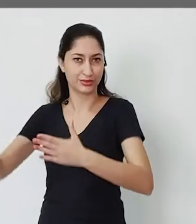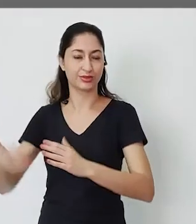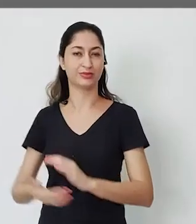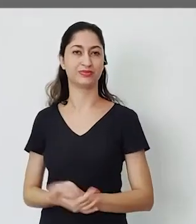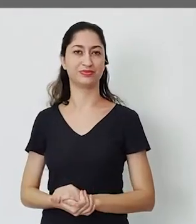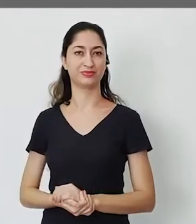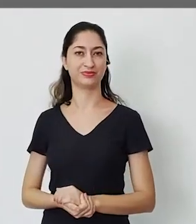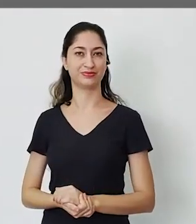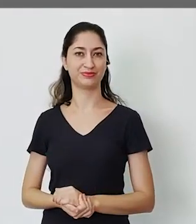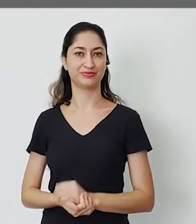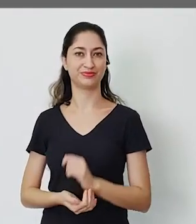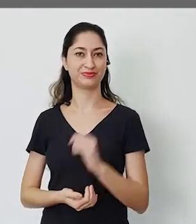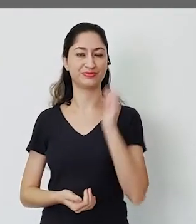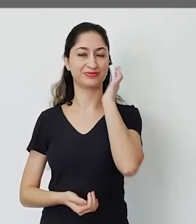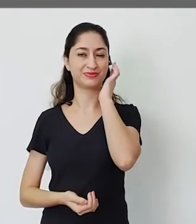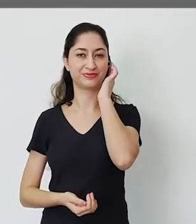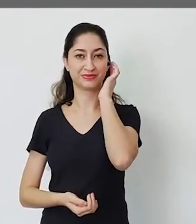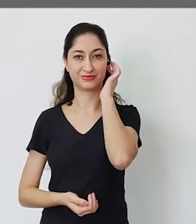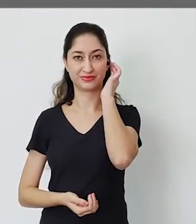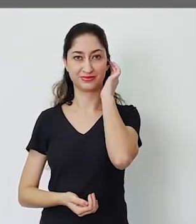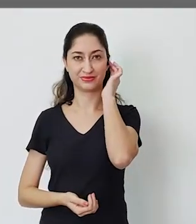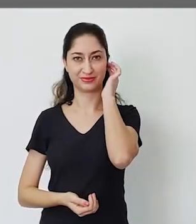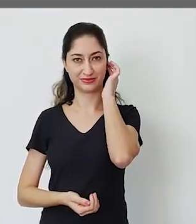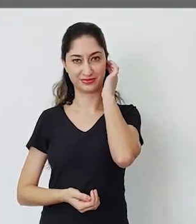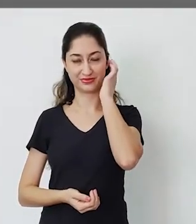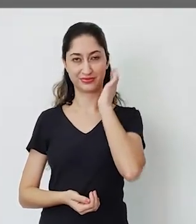Rola aí? Quem que se habilita a começar?